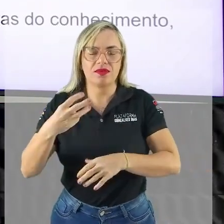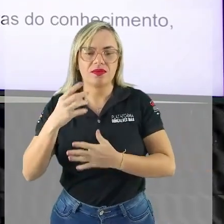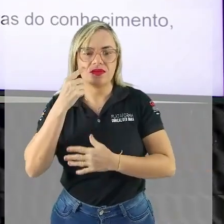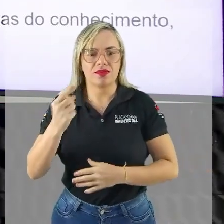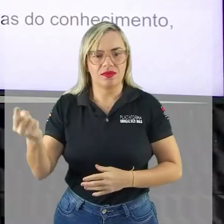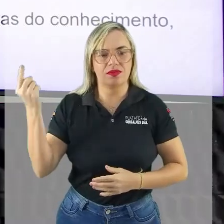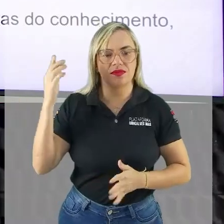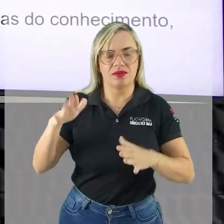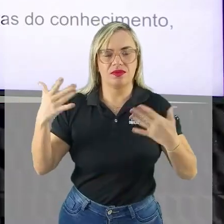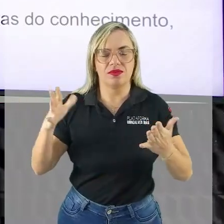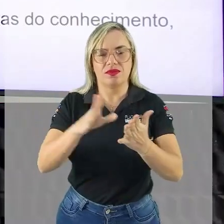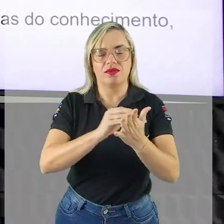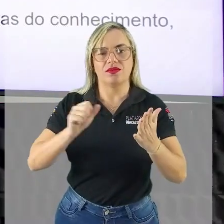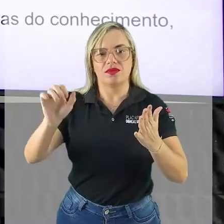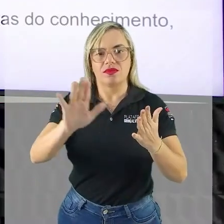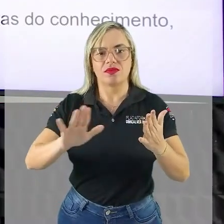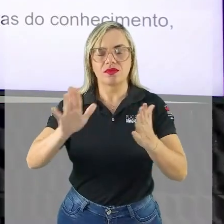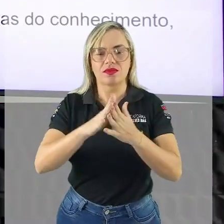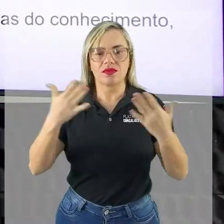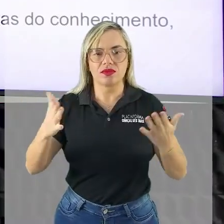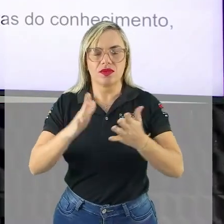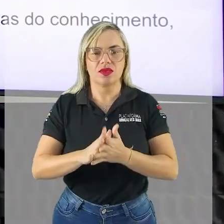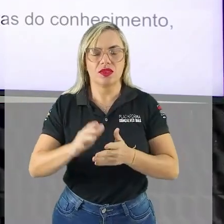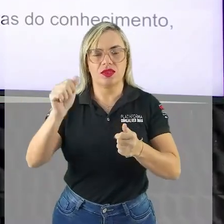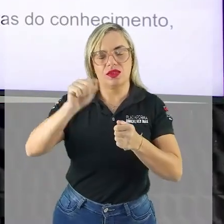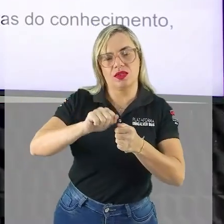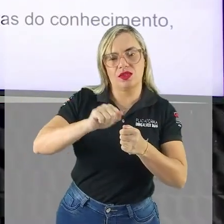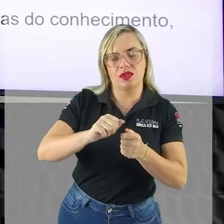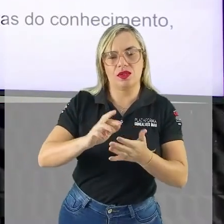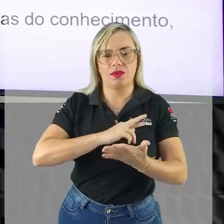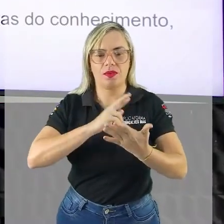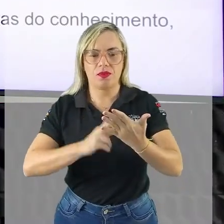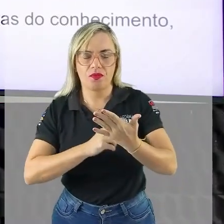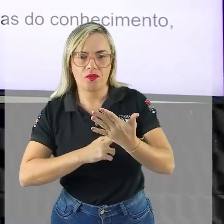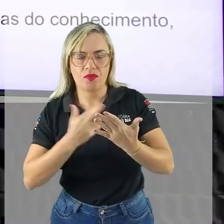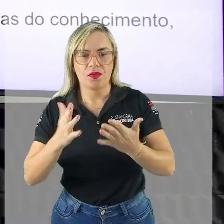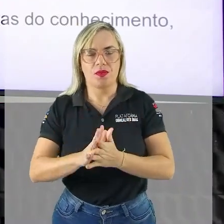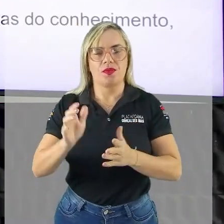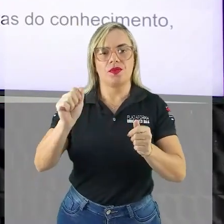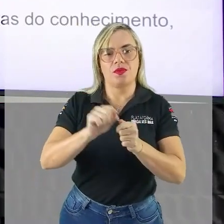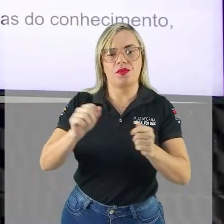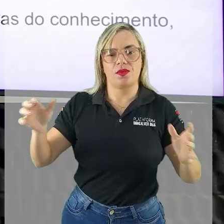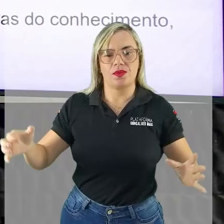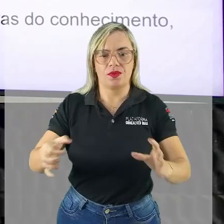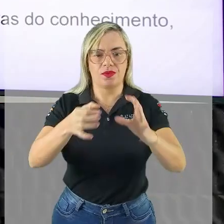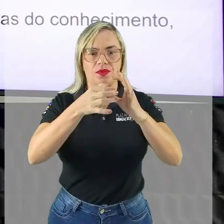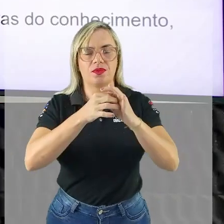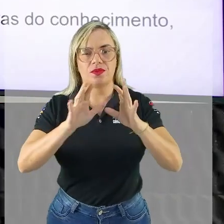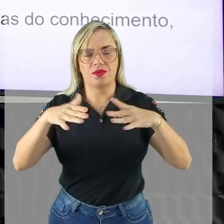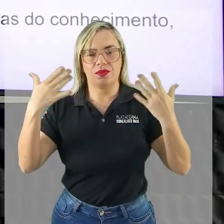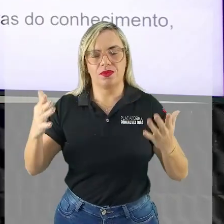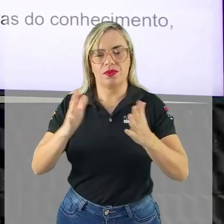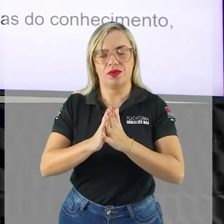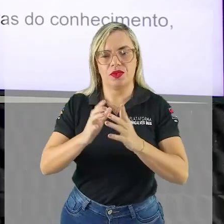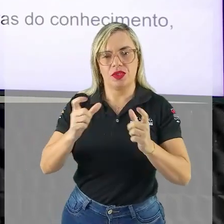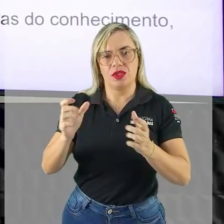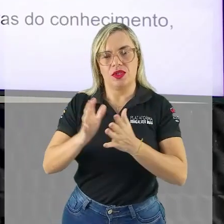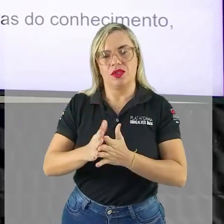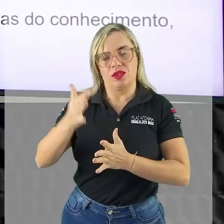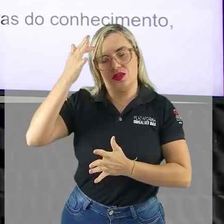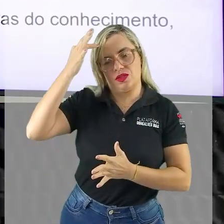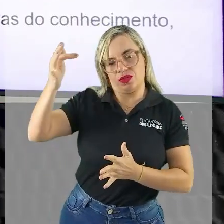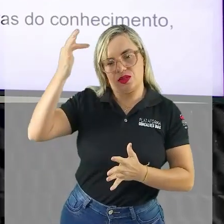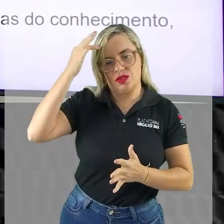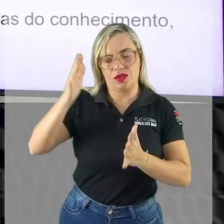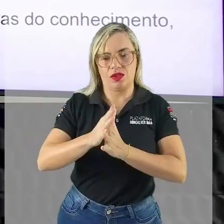chama de intertextualidade. Então, quando você está fazendo uma redação e faz uma conexão com um grande filósofo